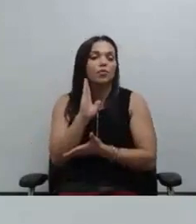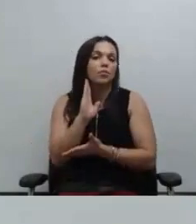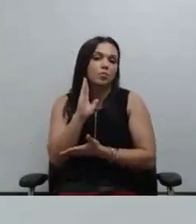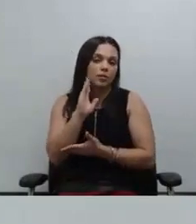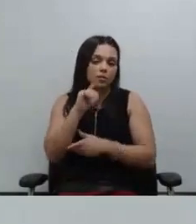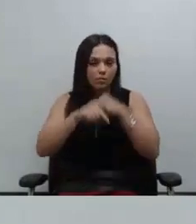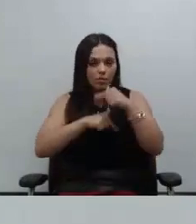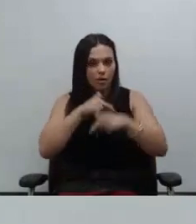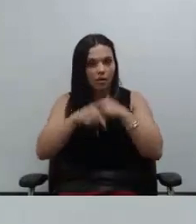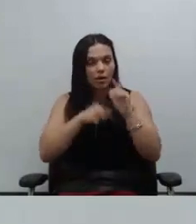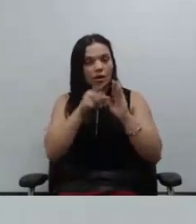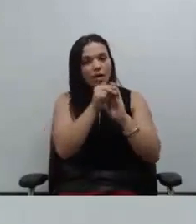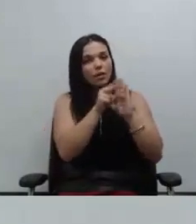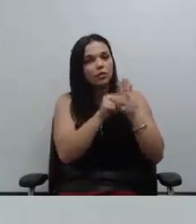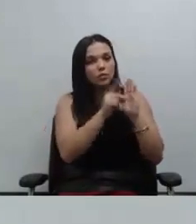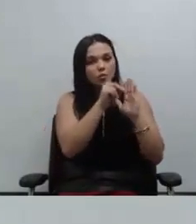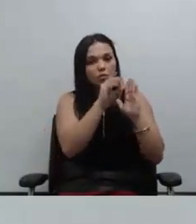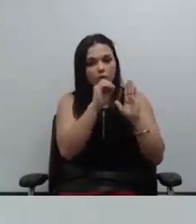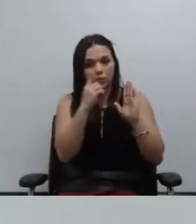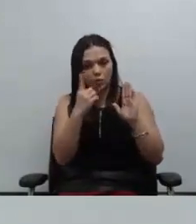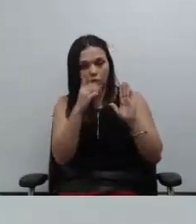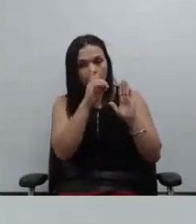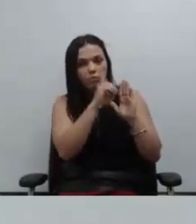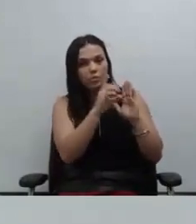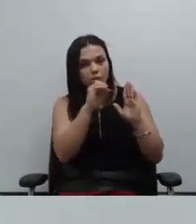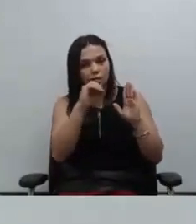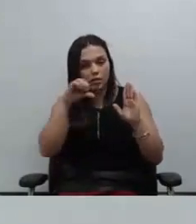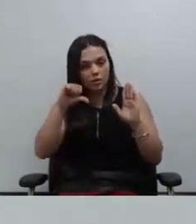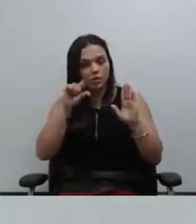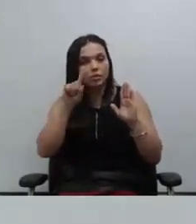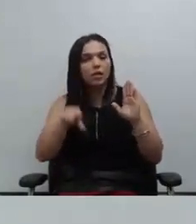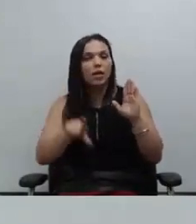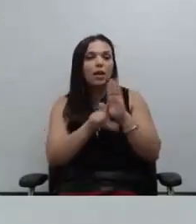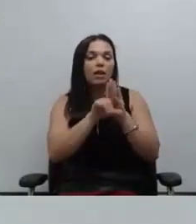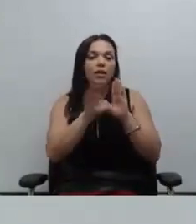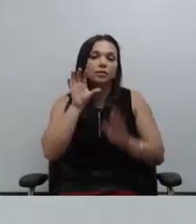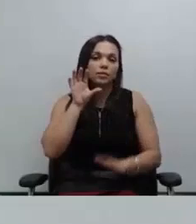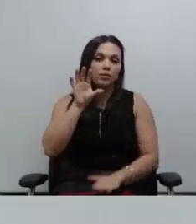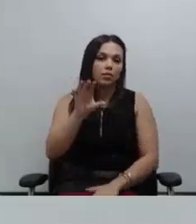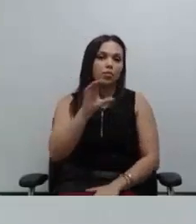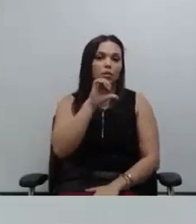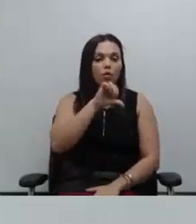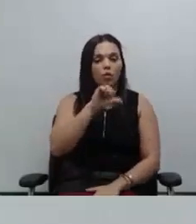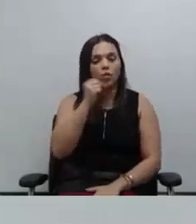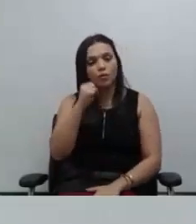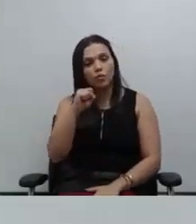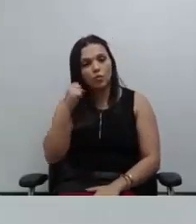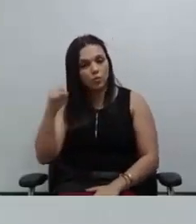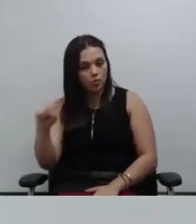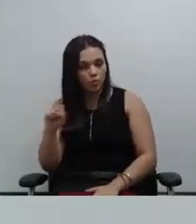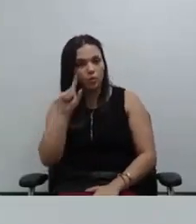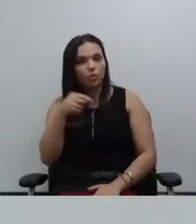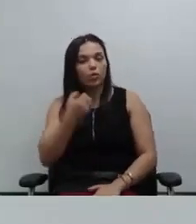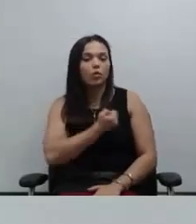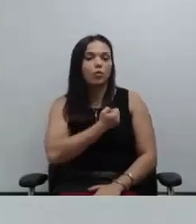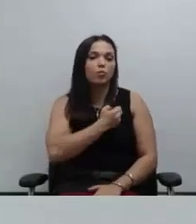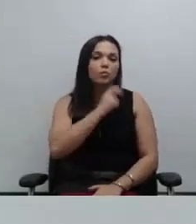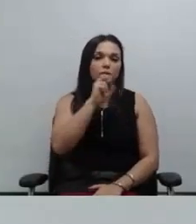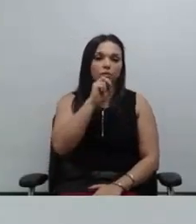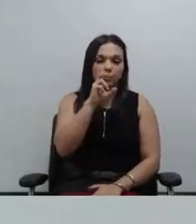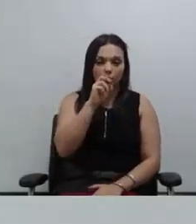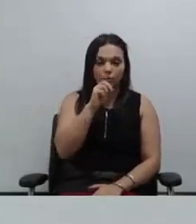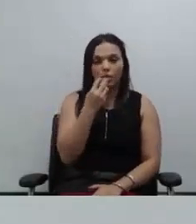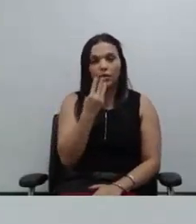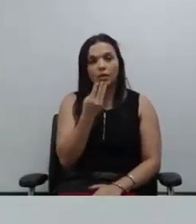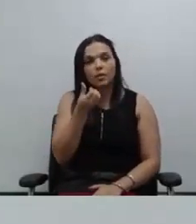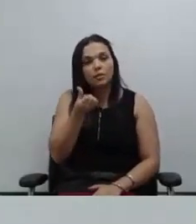a teor dos artigos 101 e 103 da Lei Complementar Estadual 988, com regulamentação da deliberação CSDP número 50 de 2007 e 369